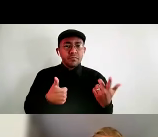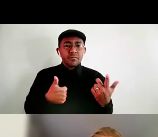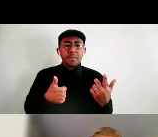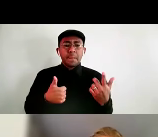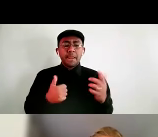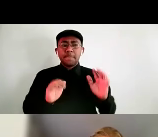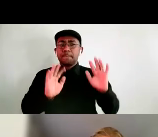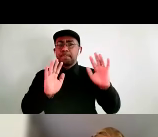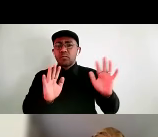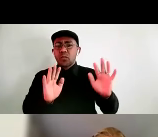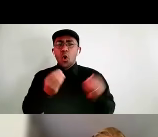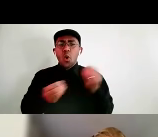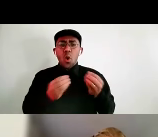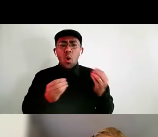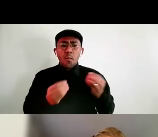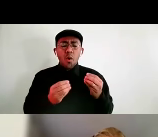mais prováveis,